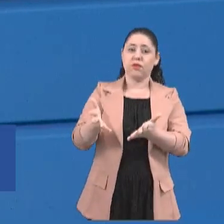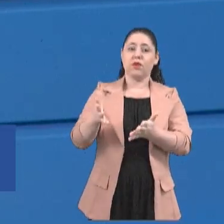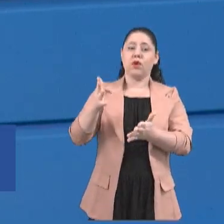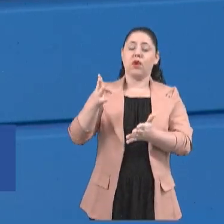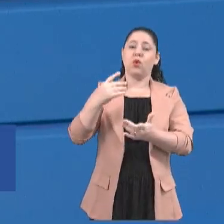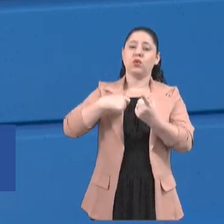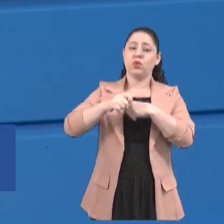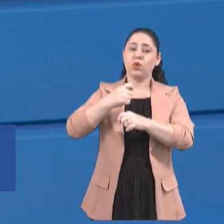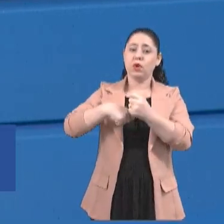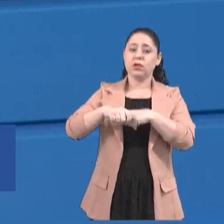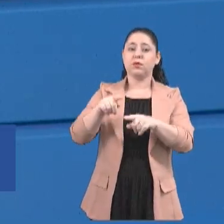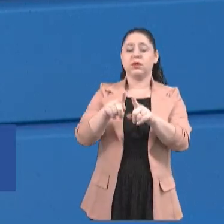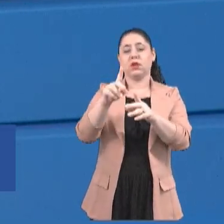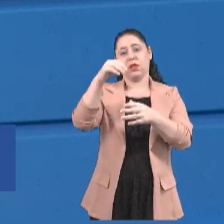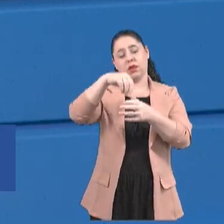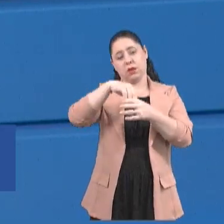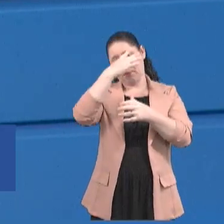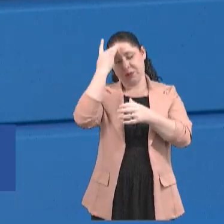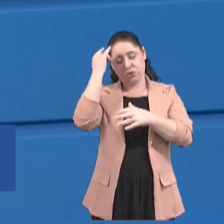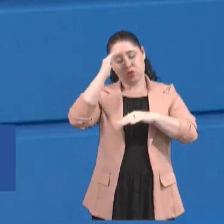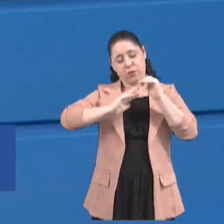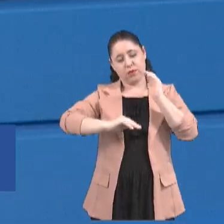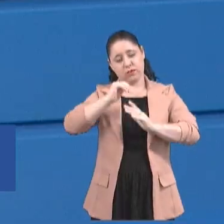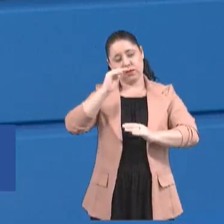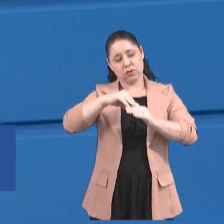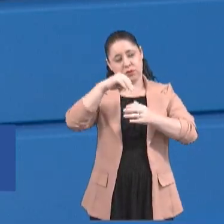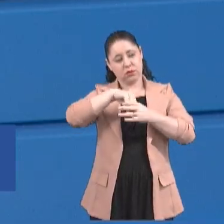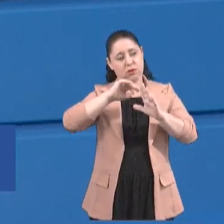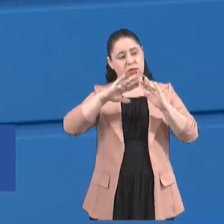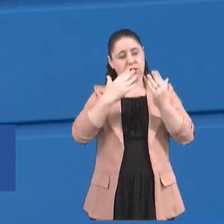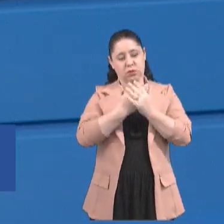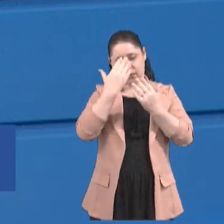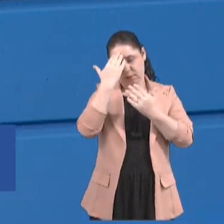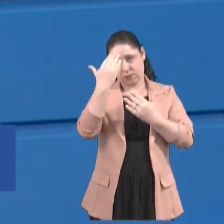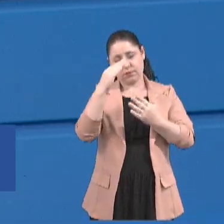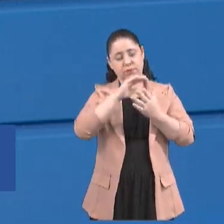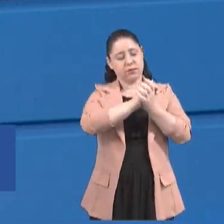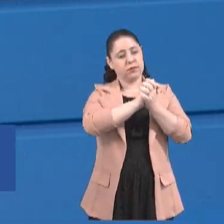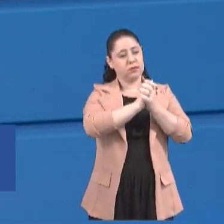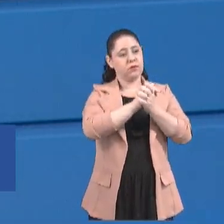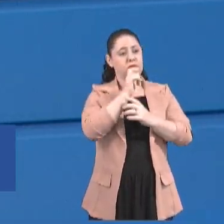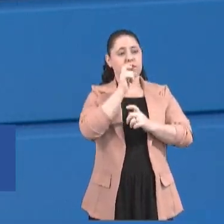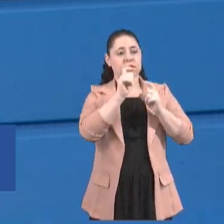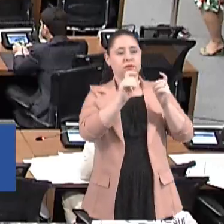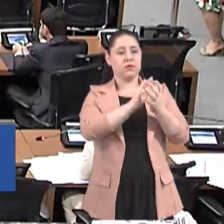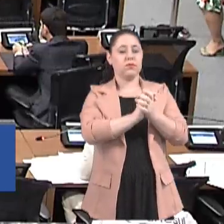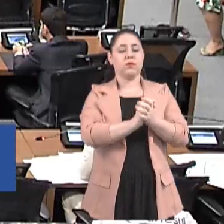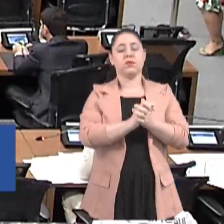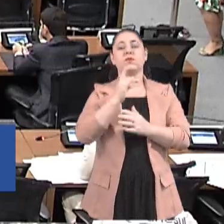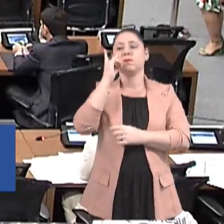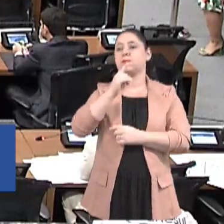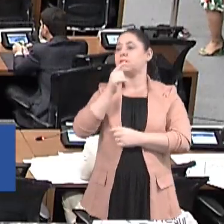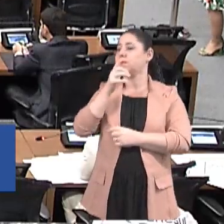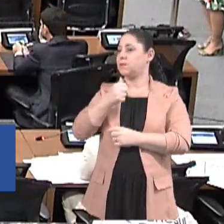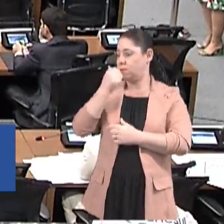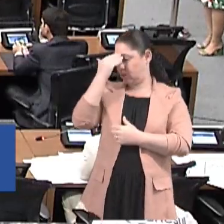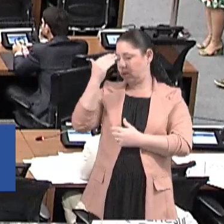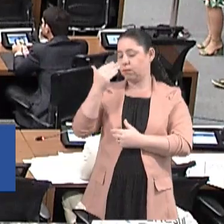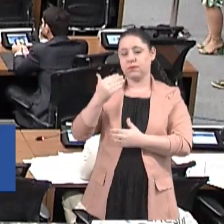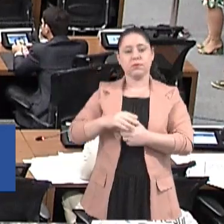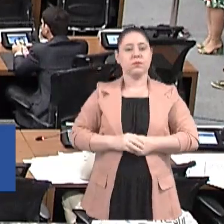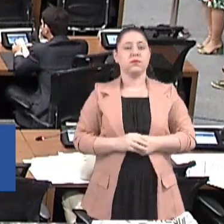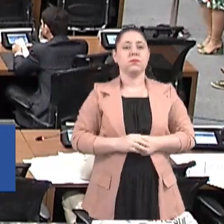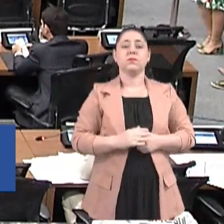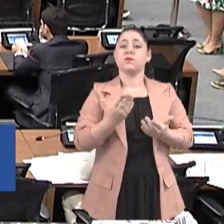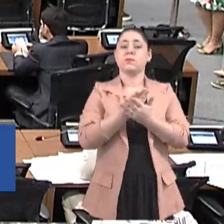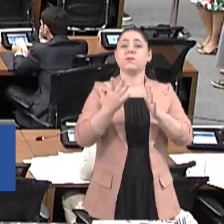os nossos administrativos das escolas da rede estadual. Obrigado e parabéns pela fala. Obrigado, deputada Lia, pela parte. Bom,